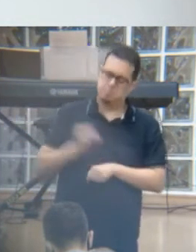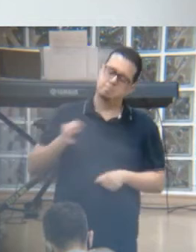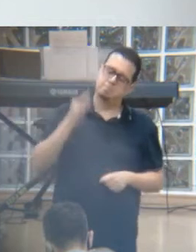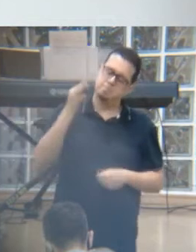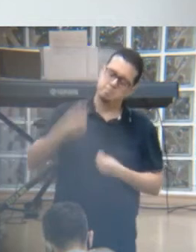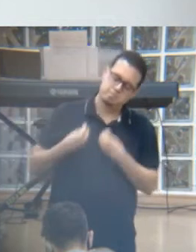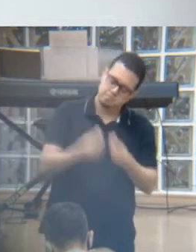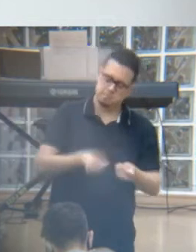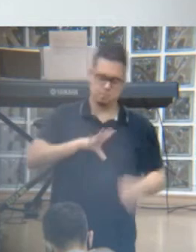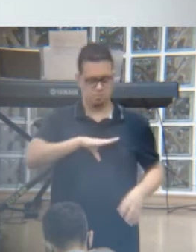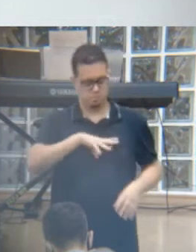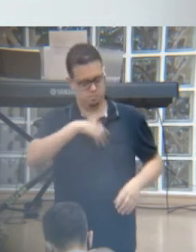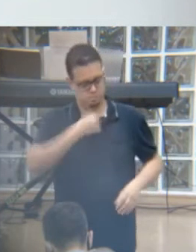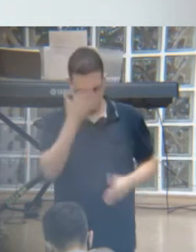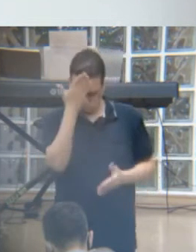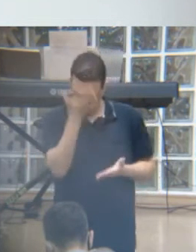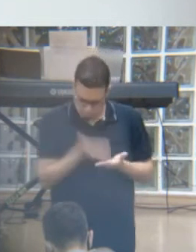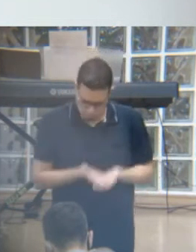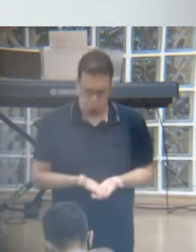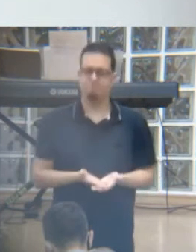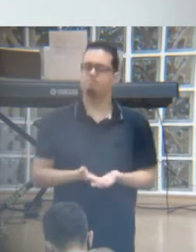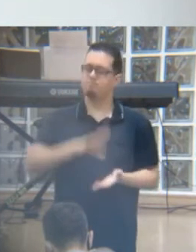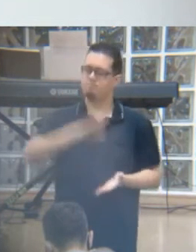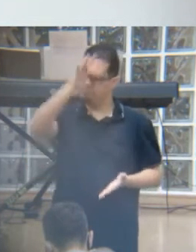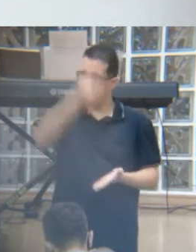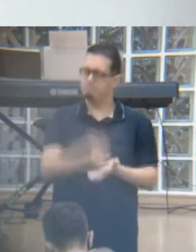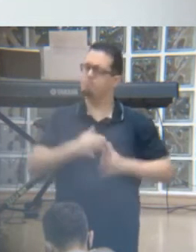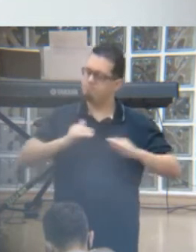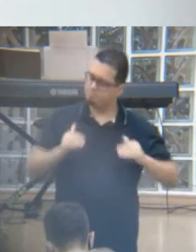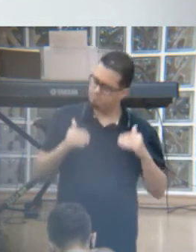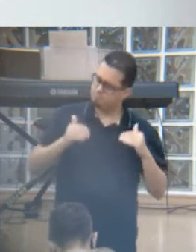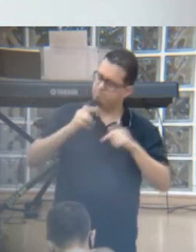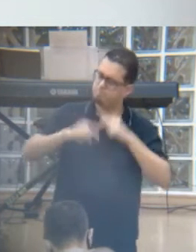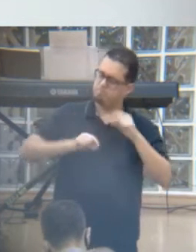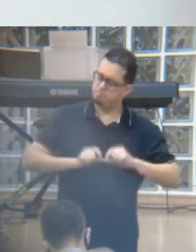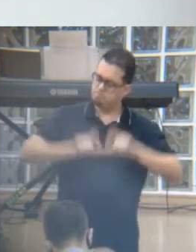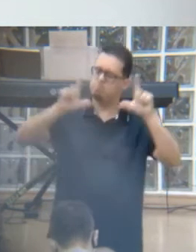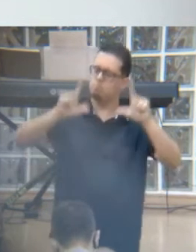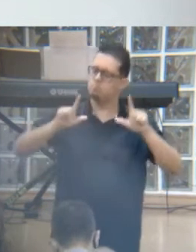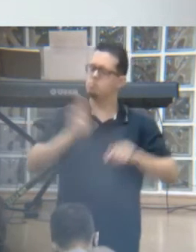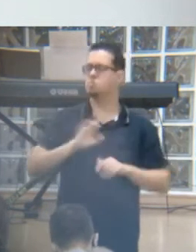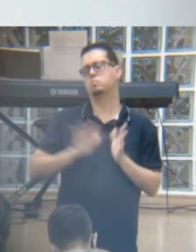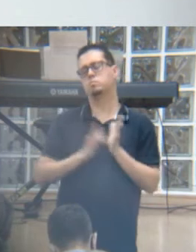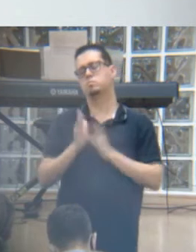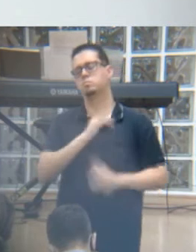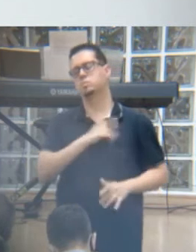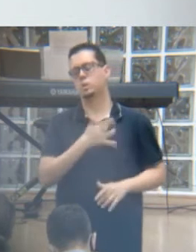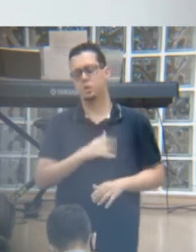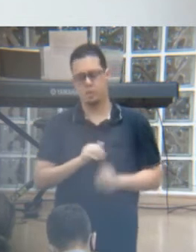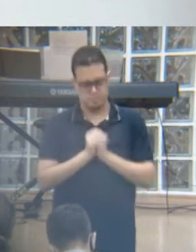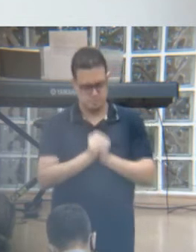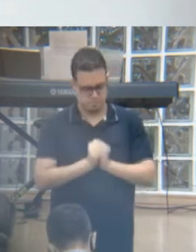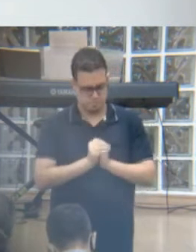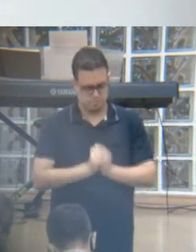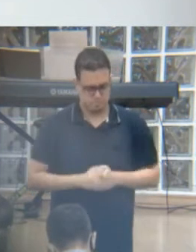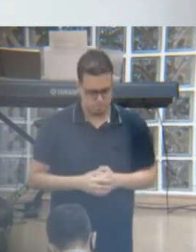aumenta a nossa fé. Tem misericórdia de nós em nome de Jesus. Amém. Meus amados irmãos,